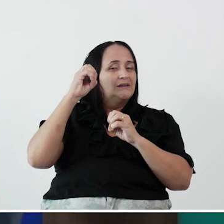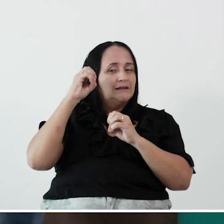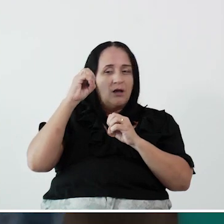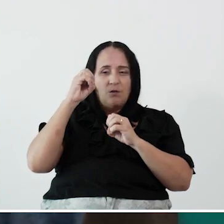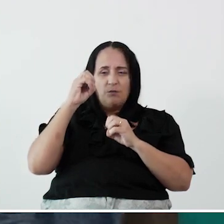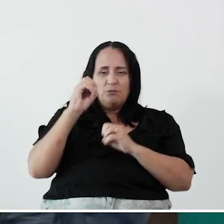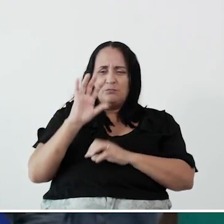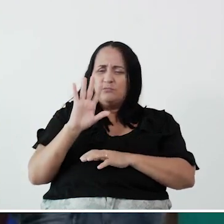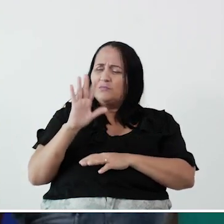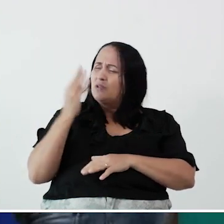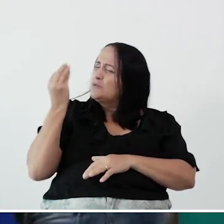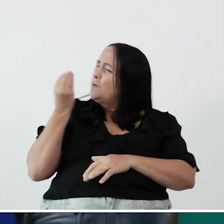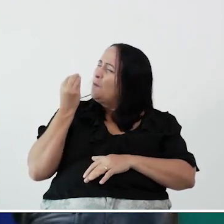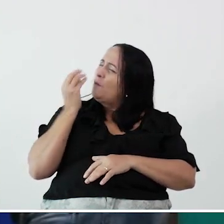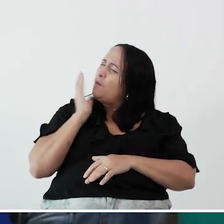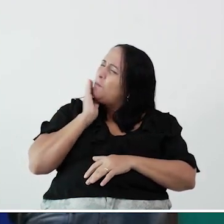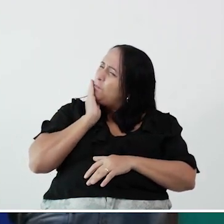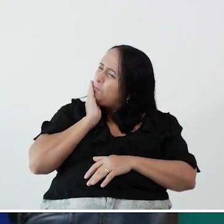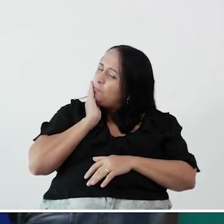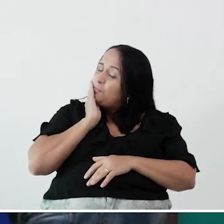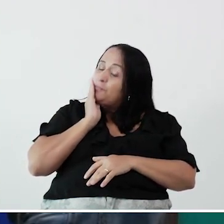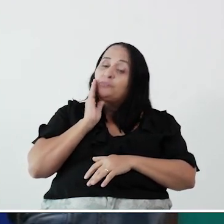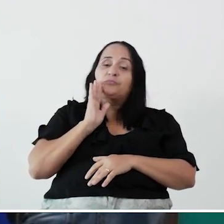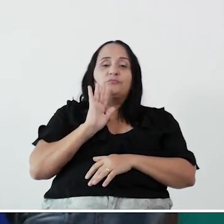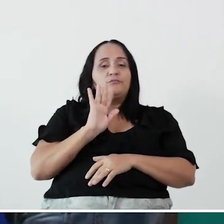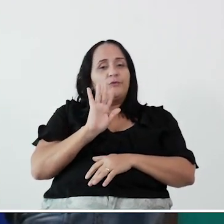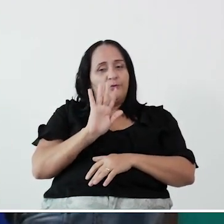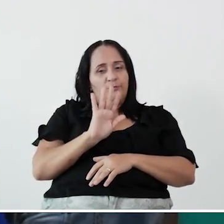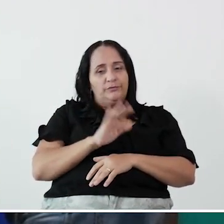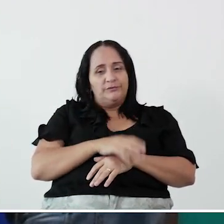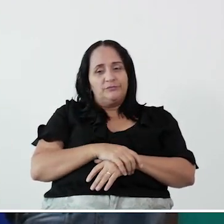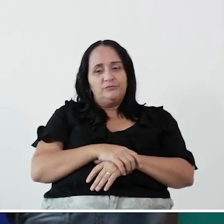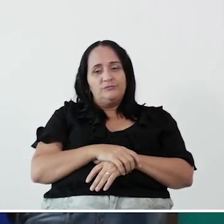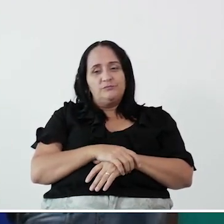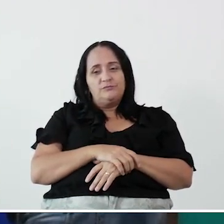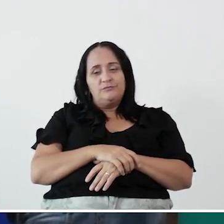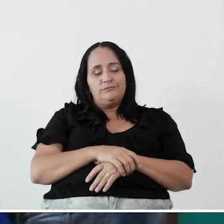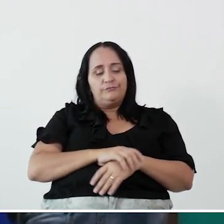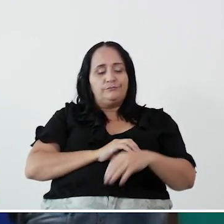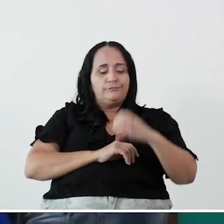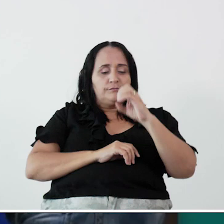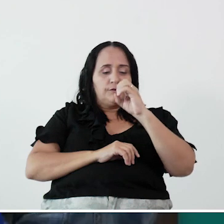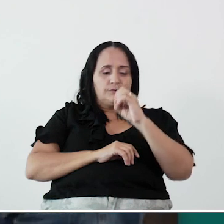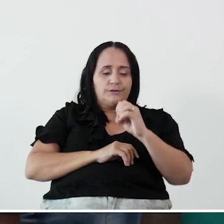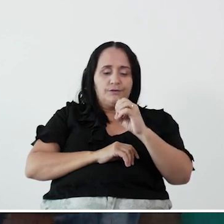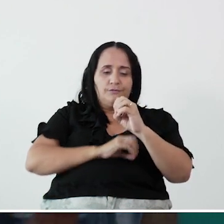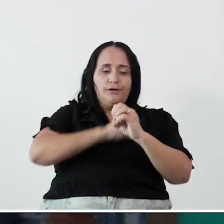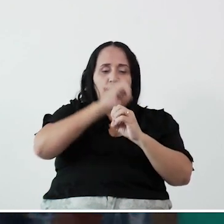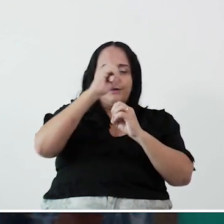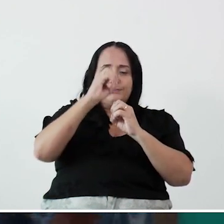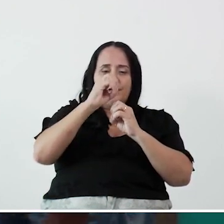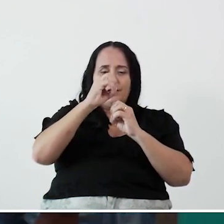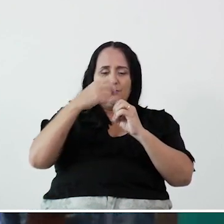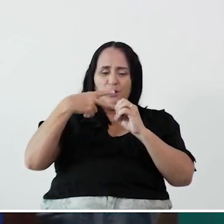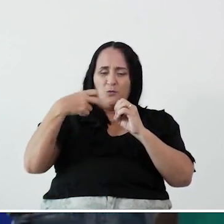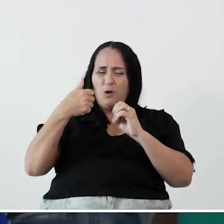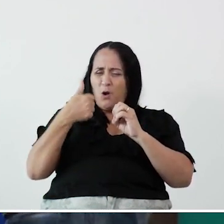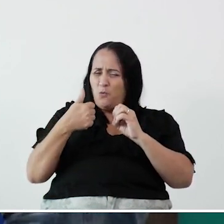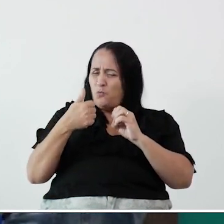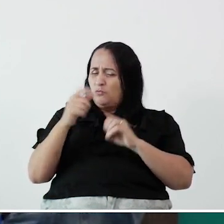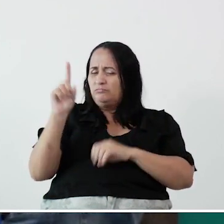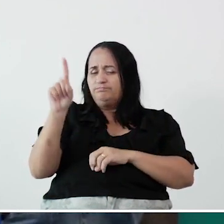assim, professor? Não posso dizer que 0 elevado a zero é 1. Isso não é